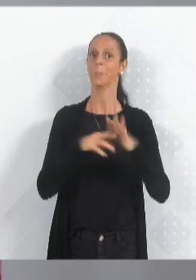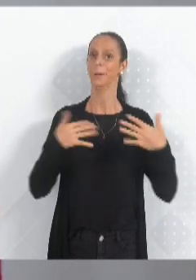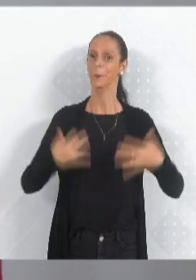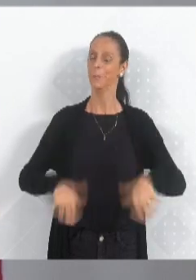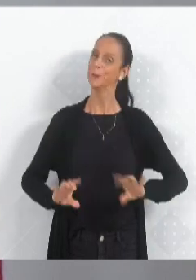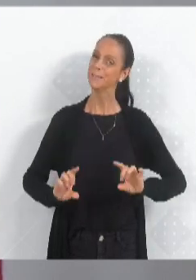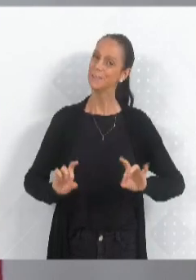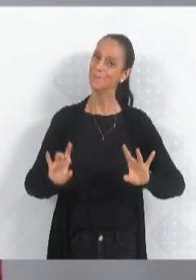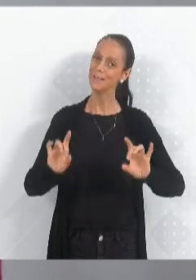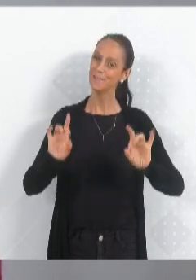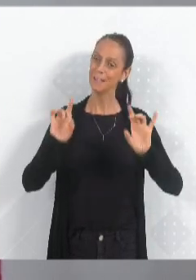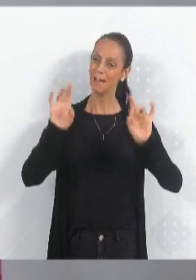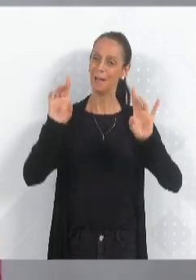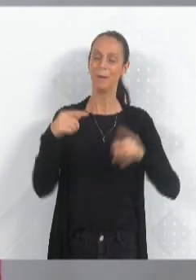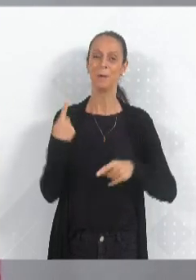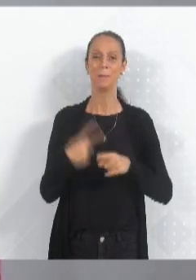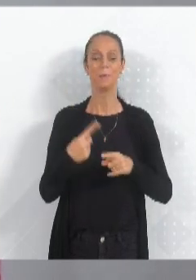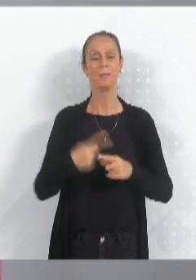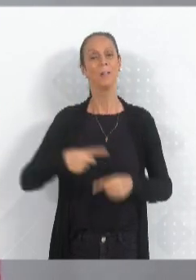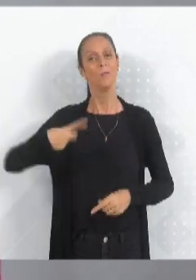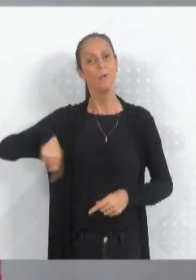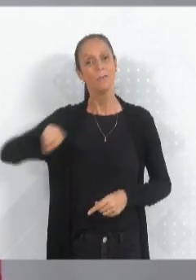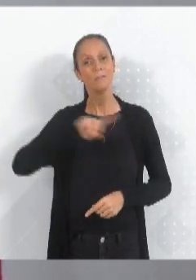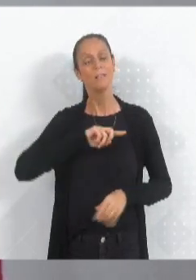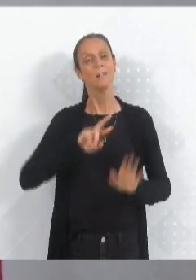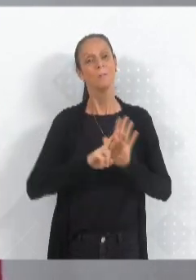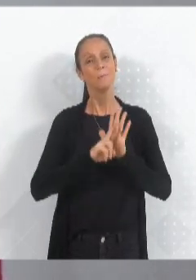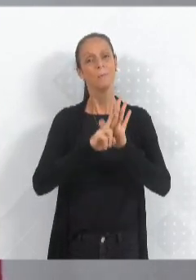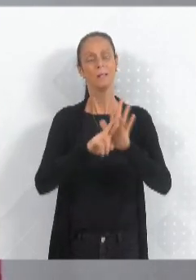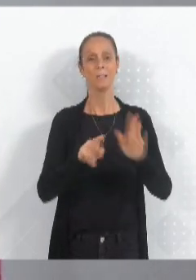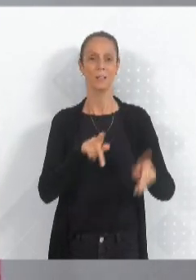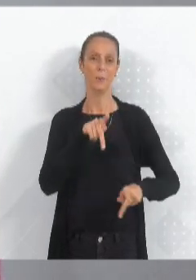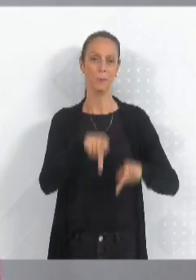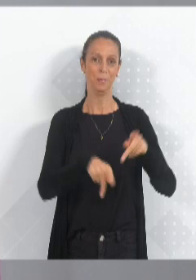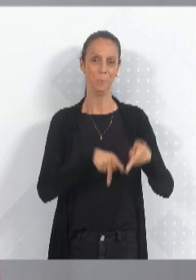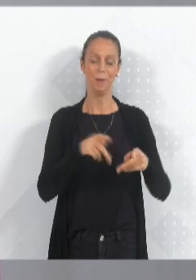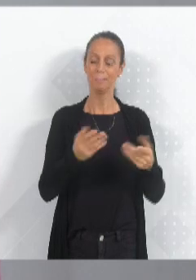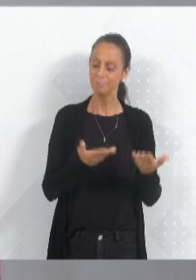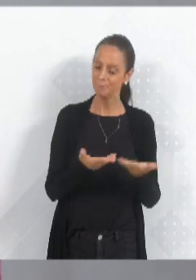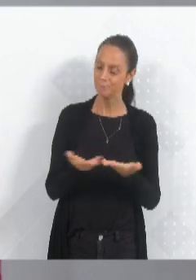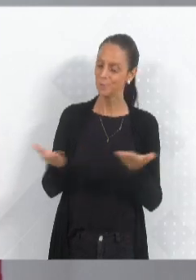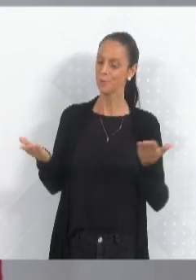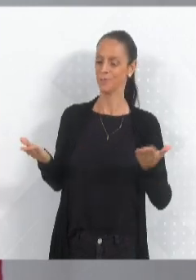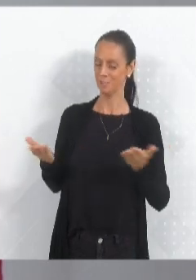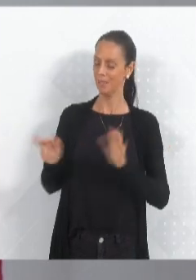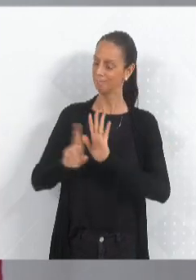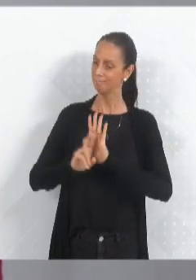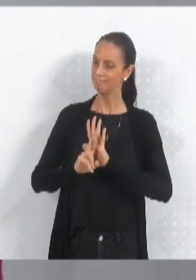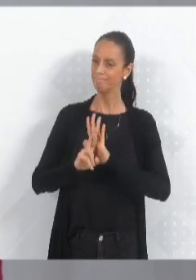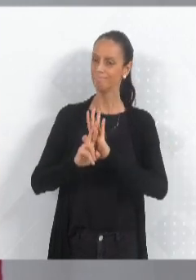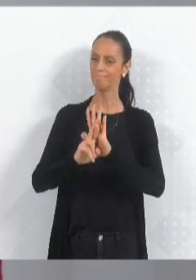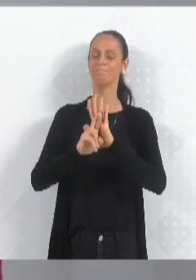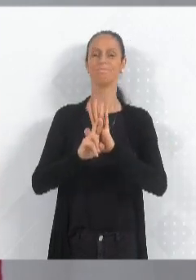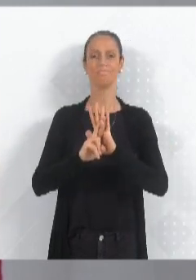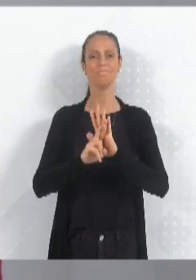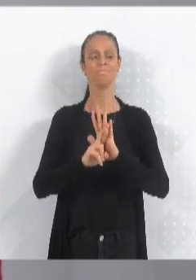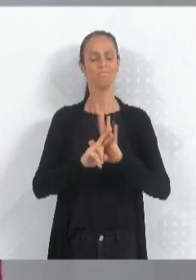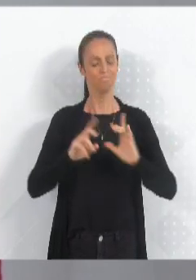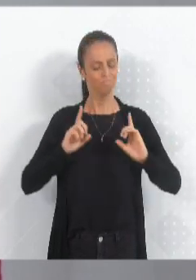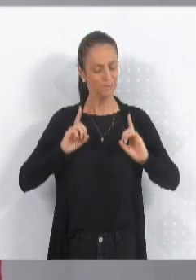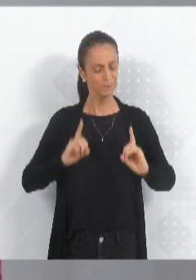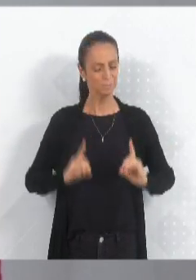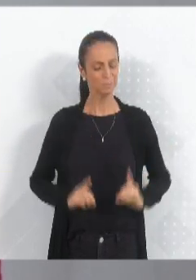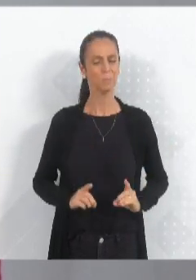ser o poder que representa o nosso povo né então os senhores e senhoras representam dignamente o povo